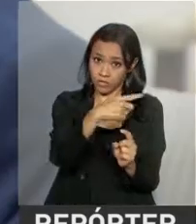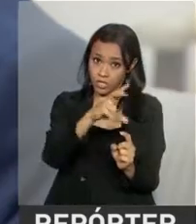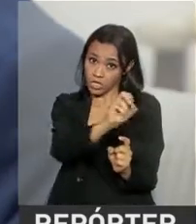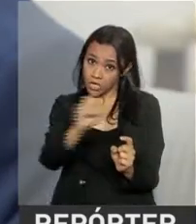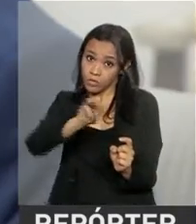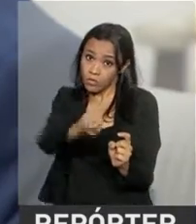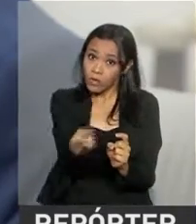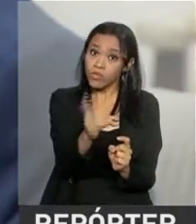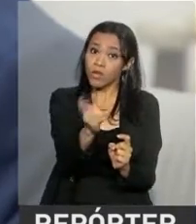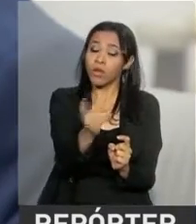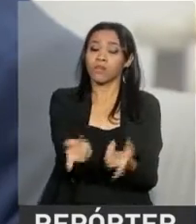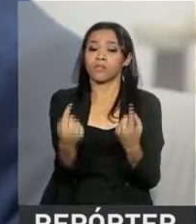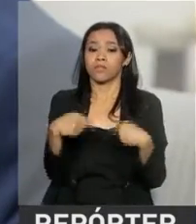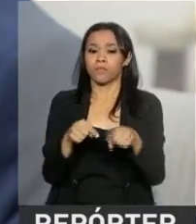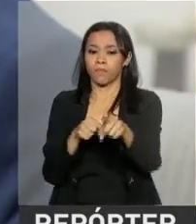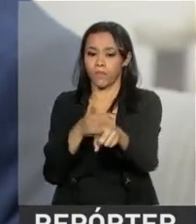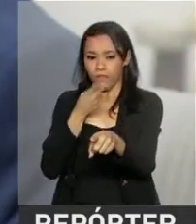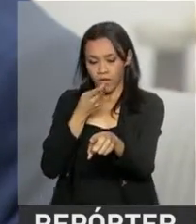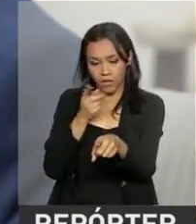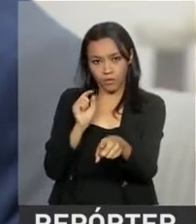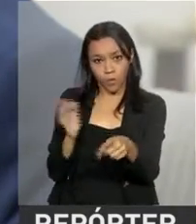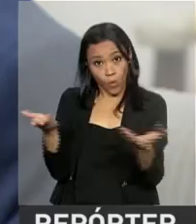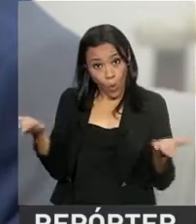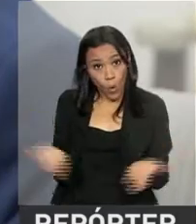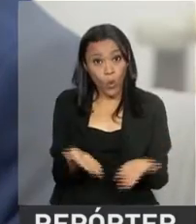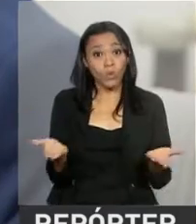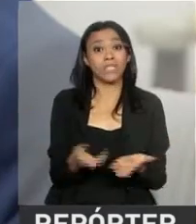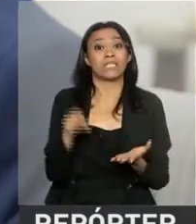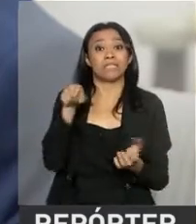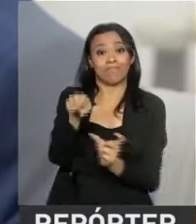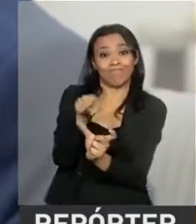o fato da Previdência hoje ser o